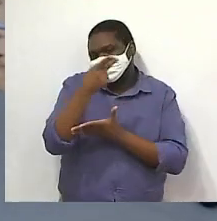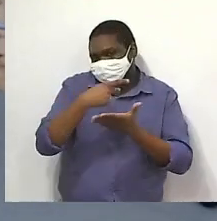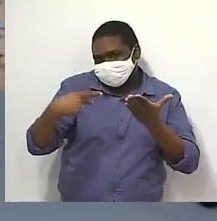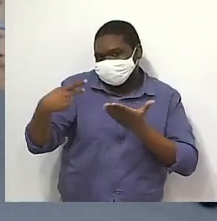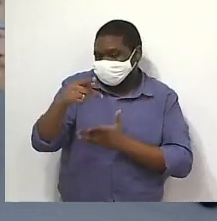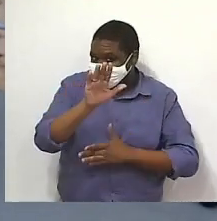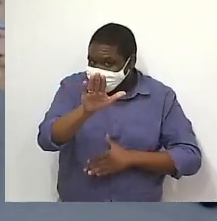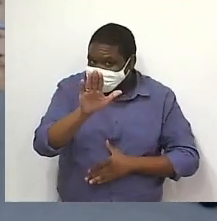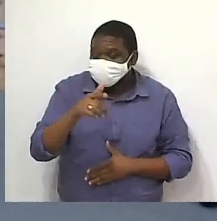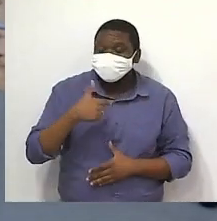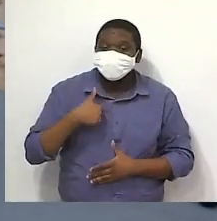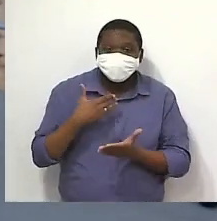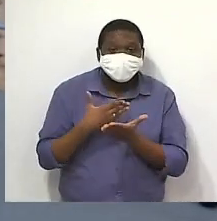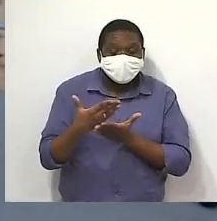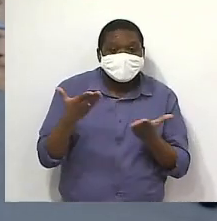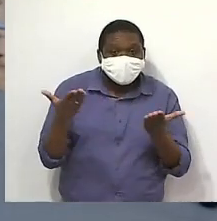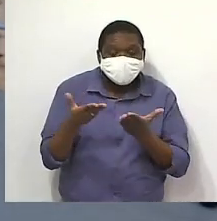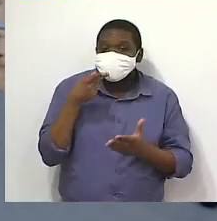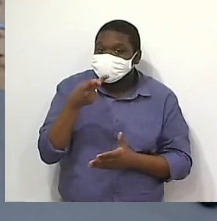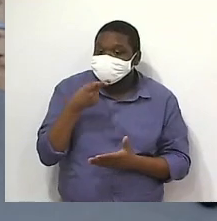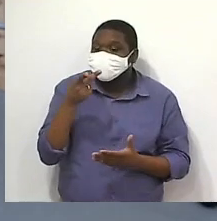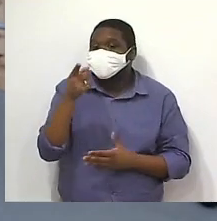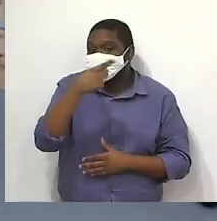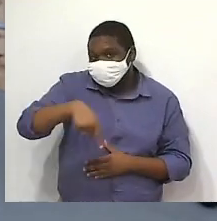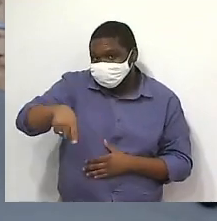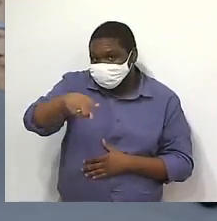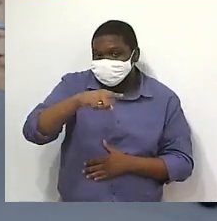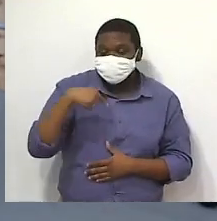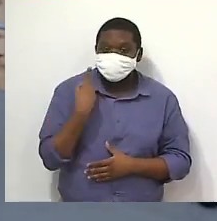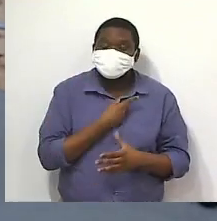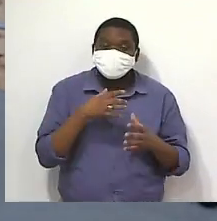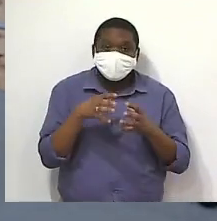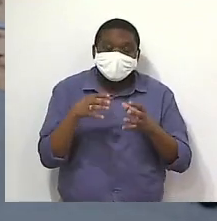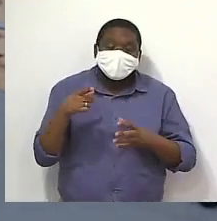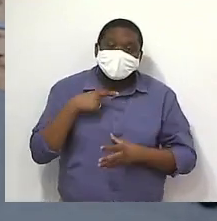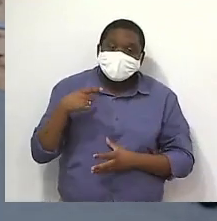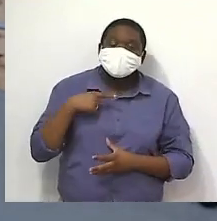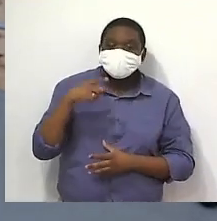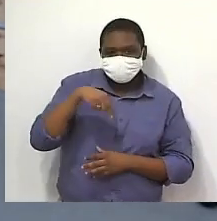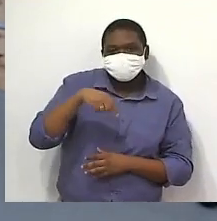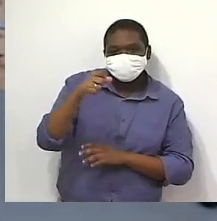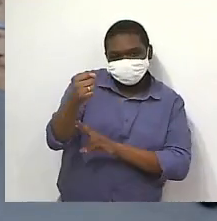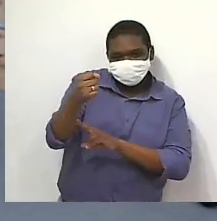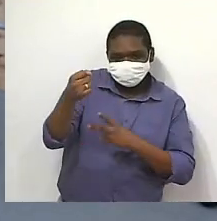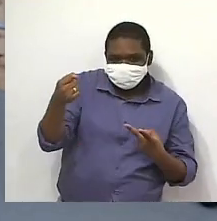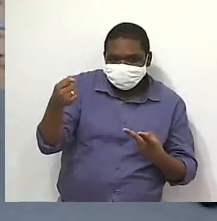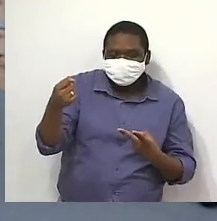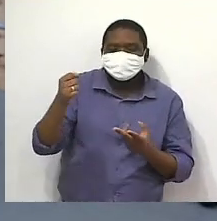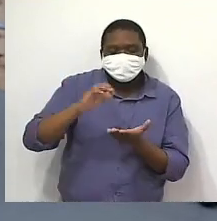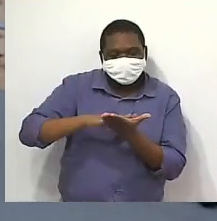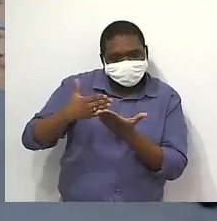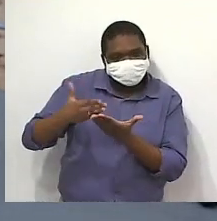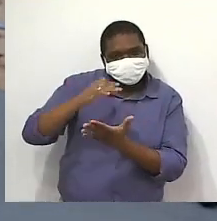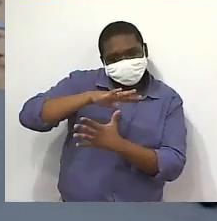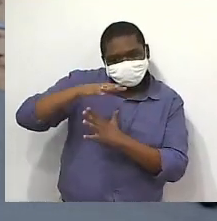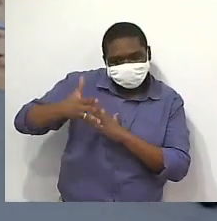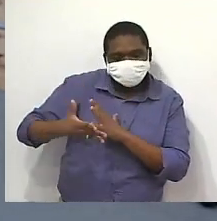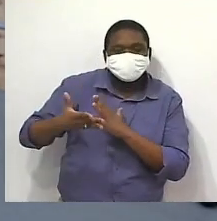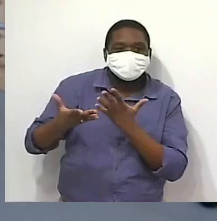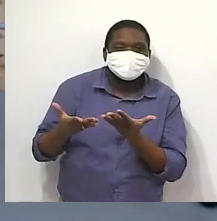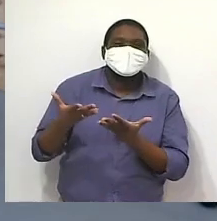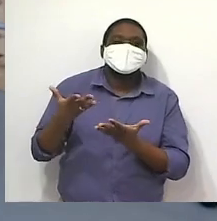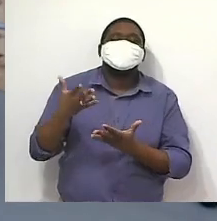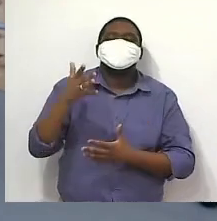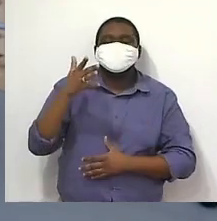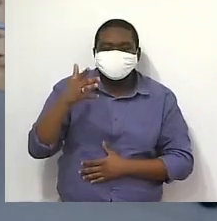bom? Só vou começar a falar agora para vocês da nossa equipe. Hoje nós estamos com o Vinícius aqui no cantinho, ó, fazendo a transcrição. Ele